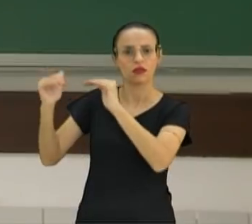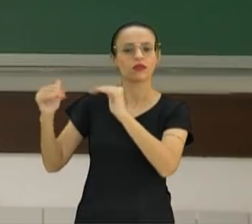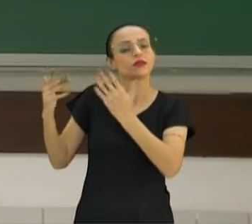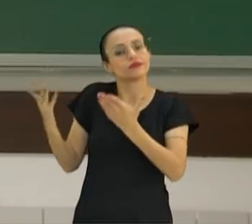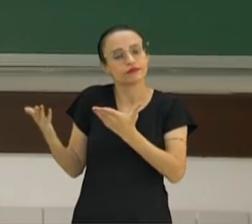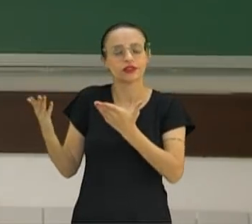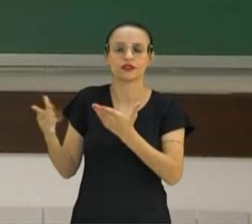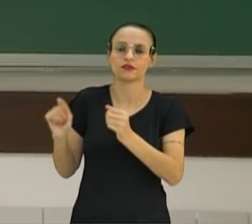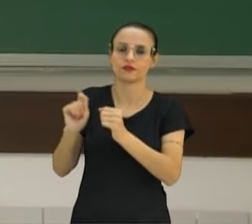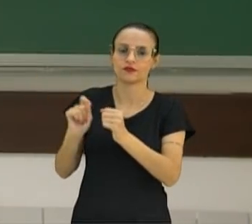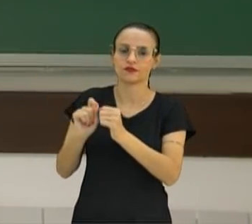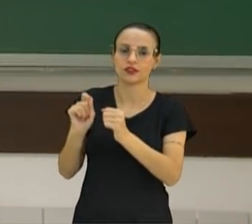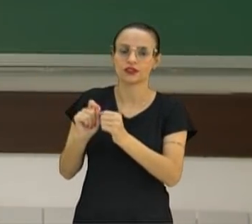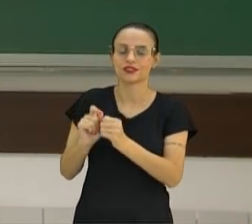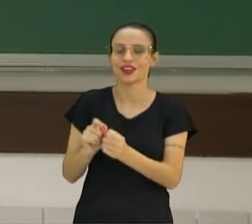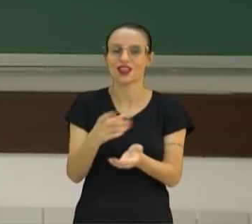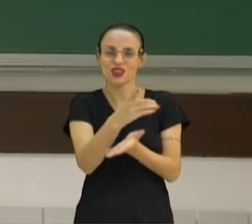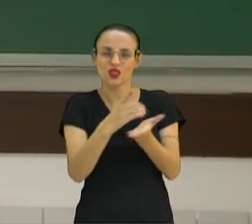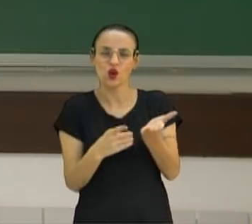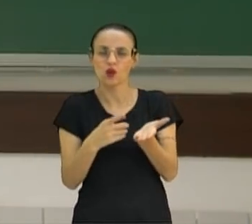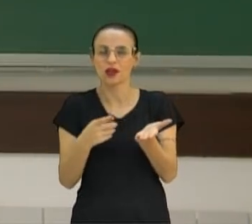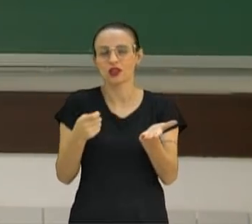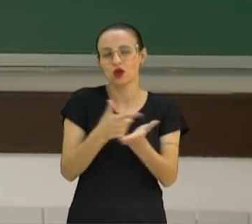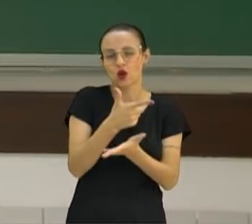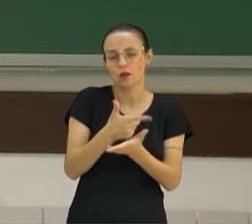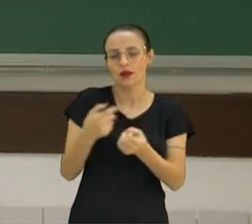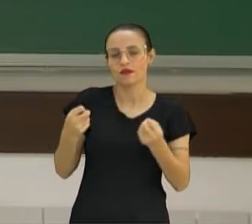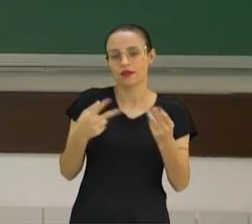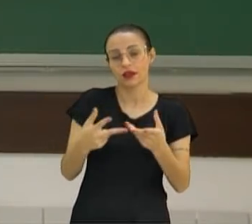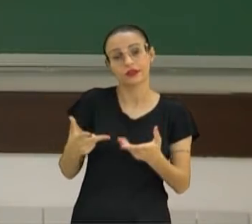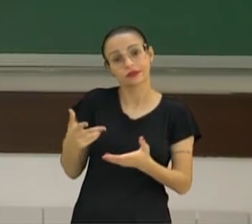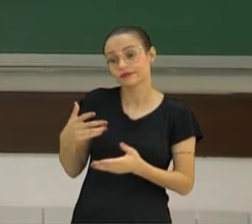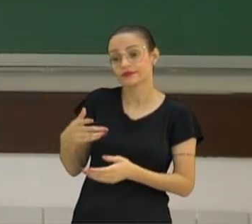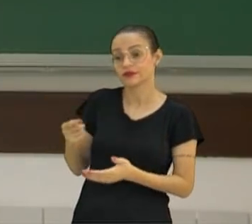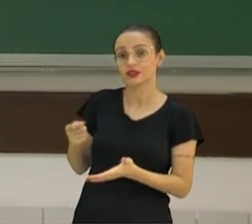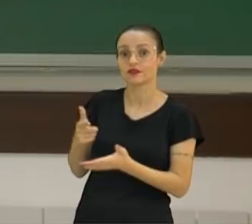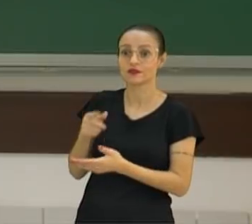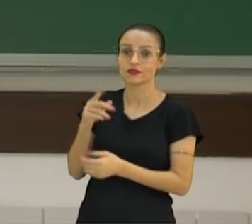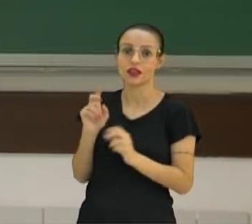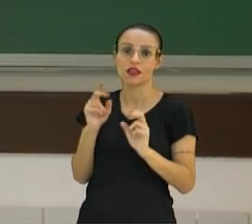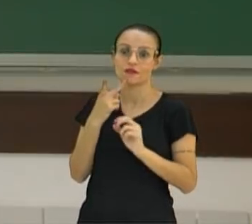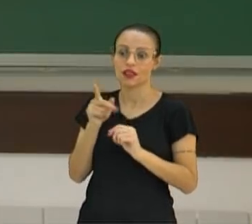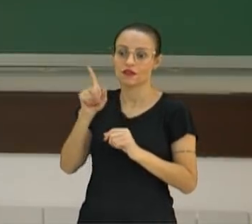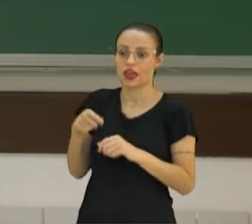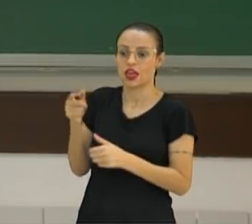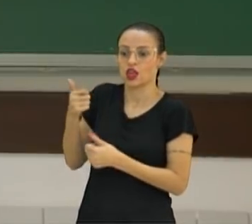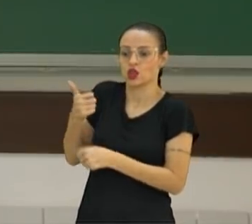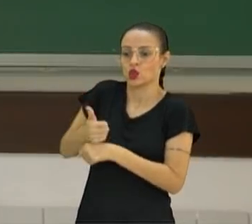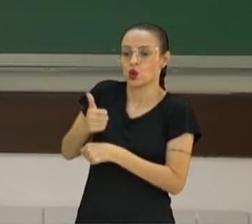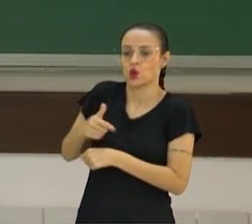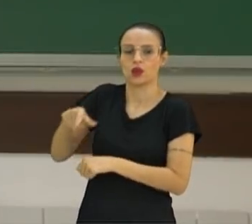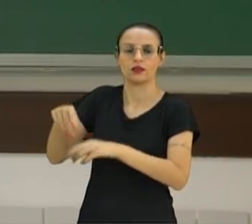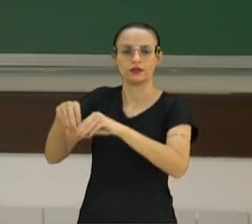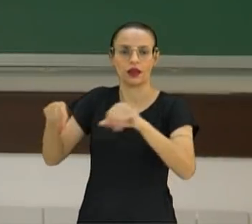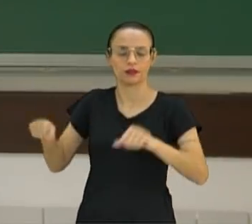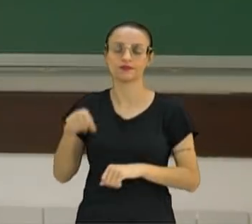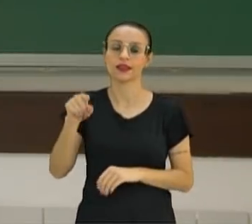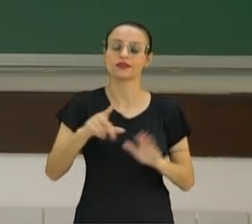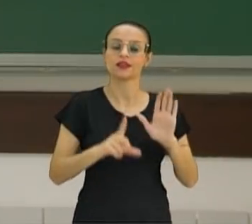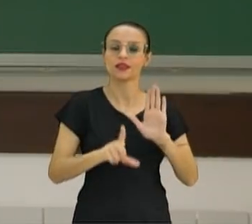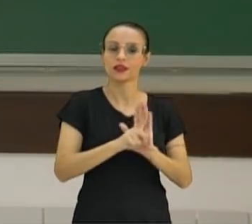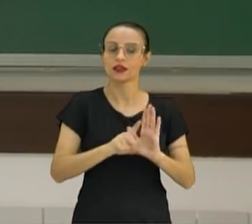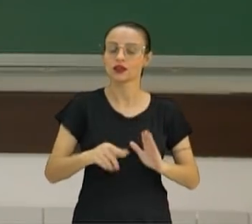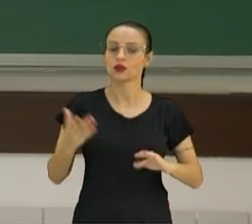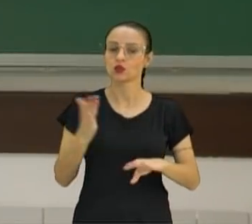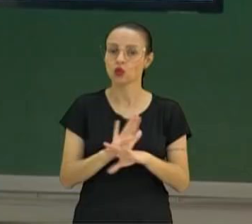então produzindo esses documentos de compra e venda e se tornavam donas da terra. Né? Essa lei, então, ela contribui para